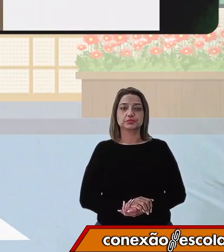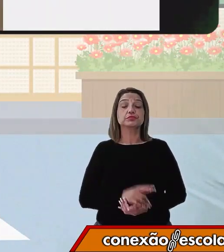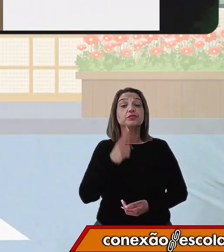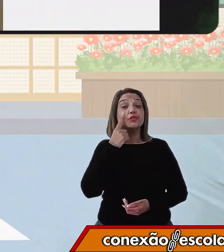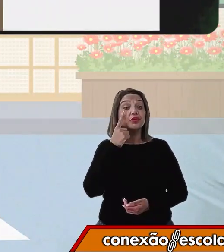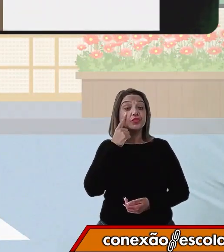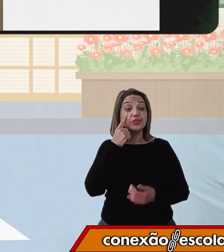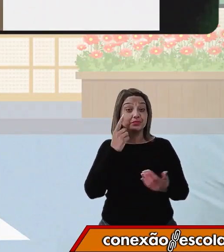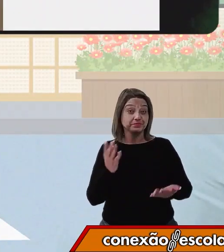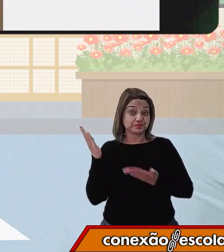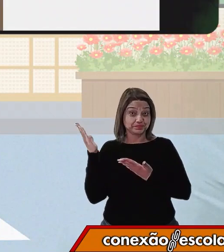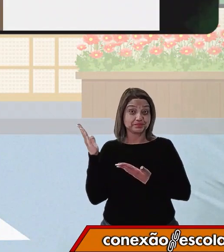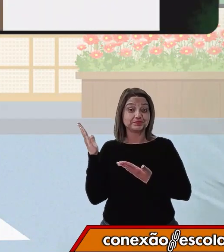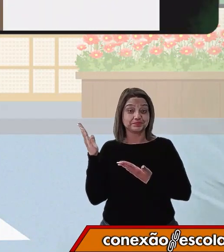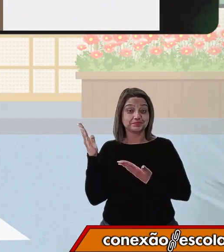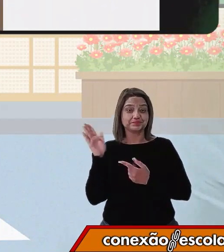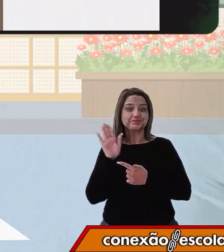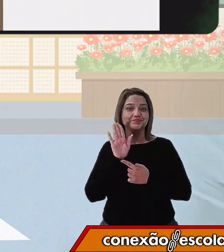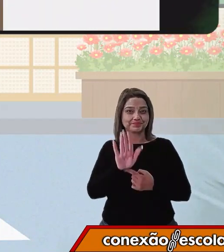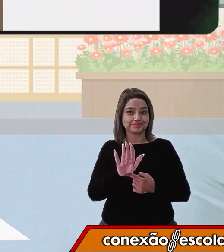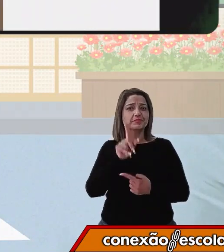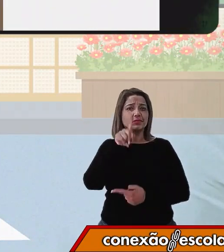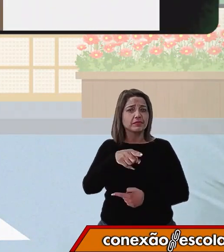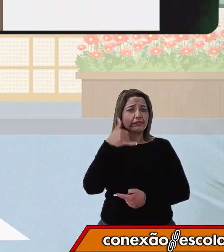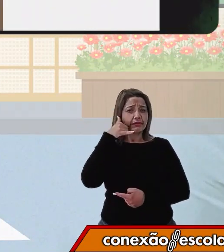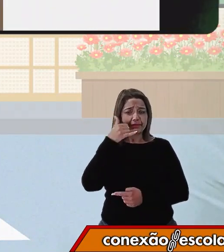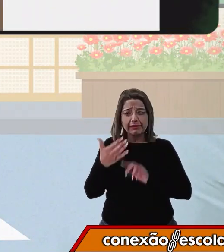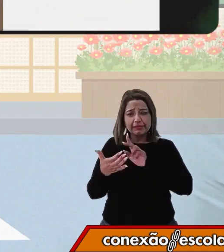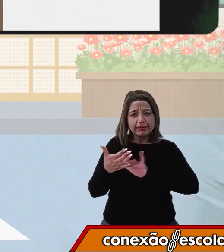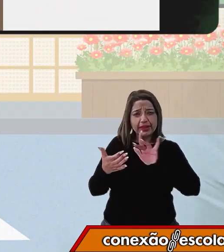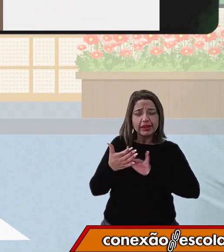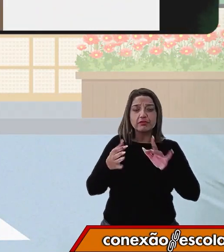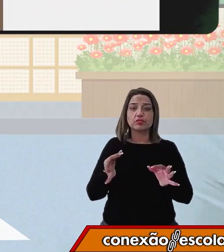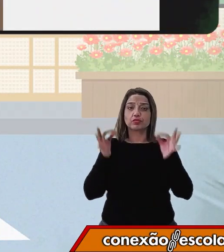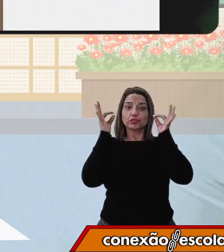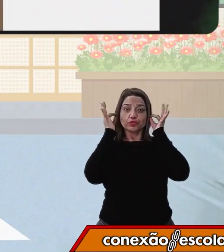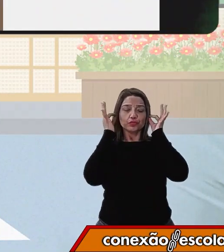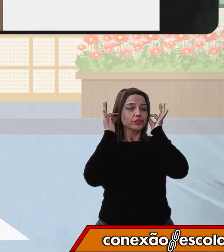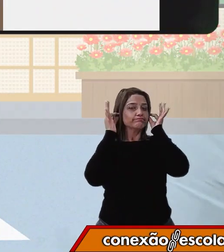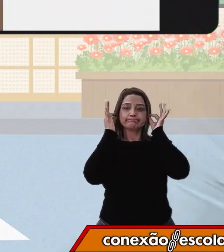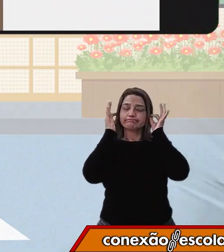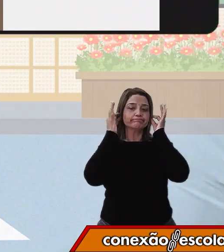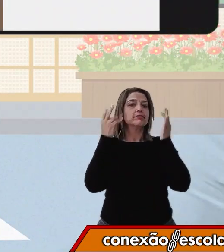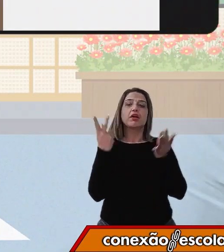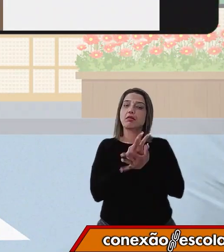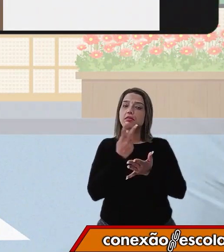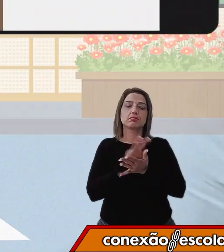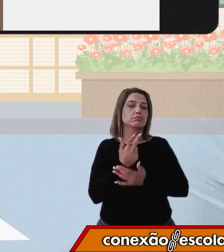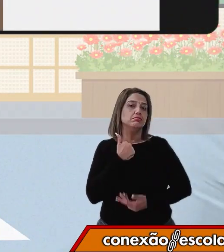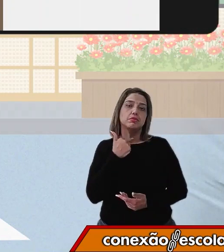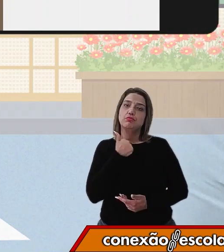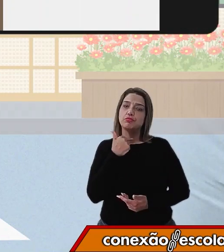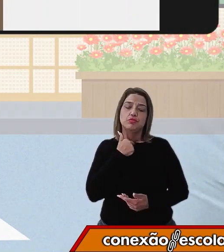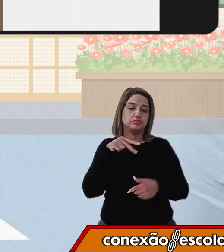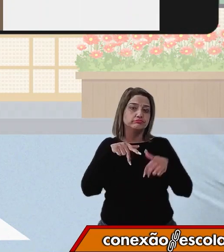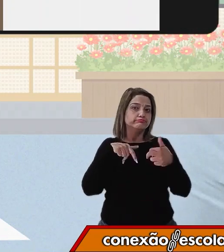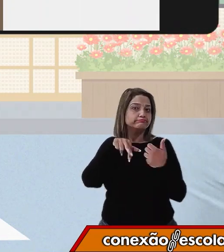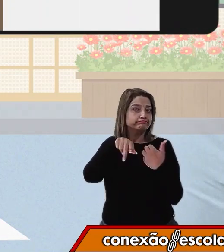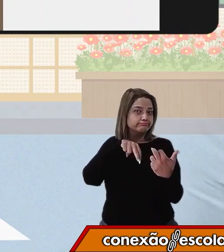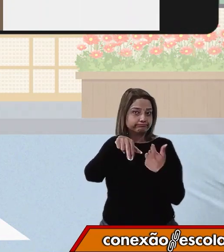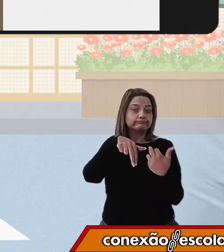Olha só gente celular ou fone de ouvido não é certo utilizar no trânsito